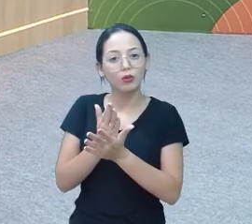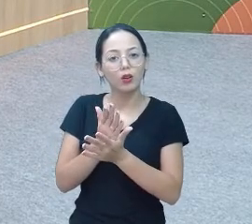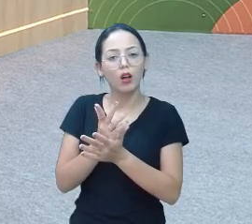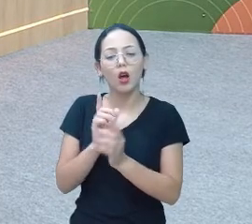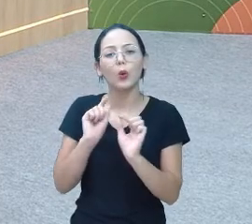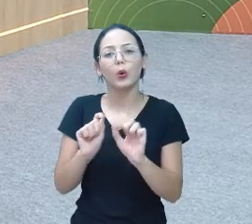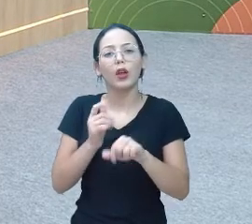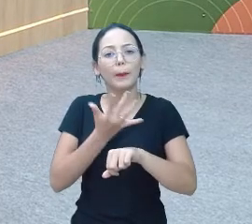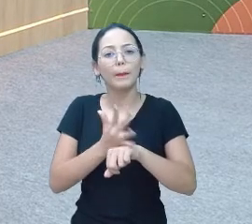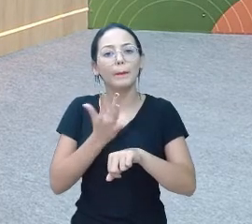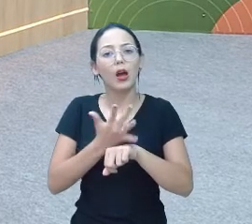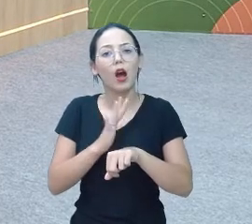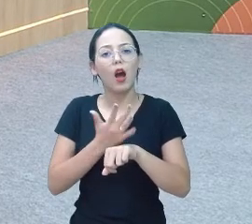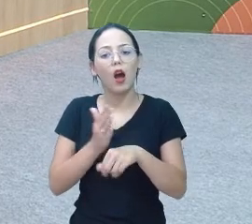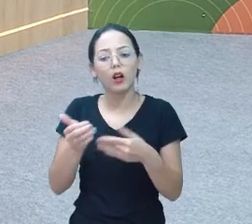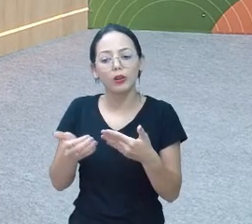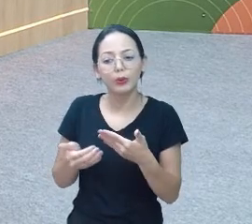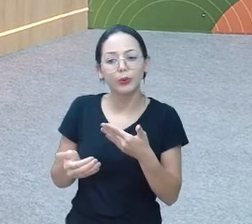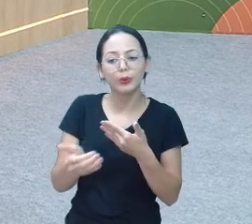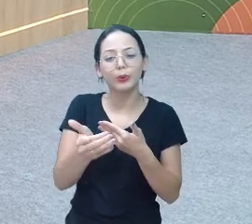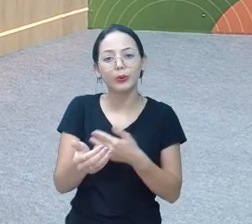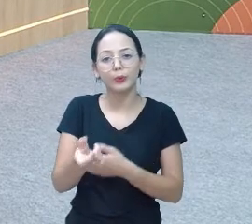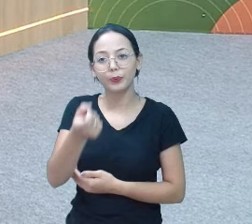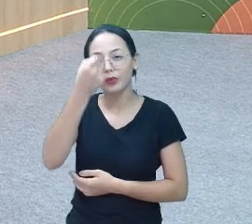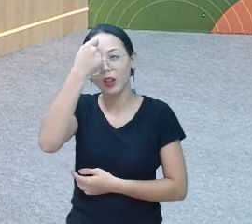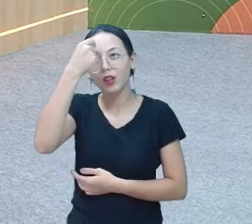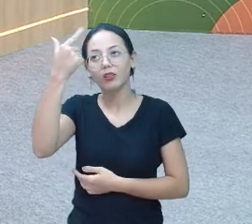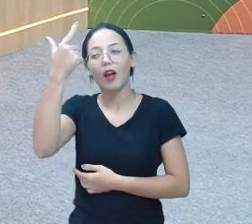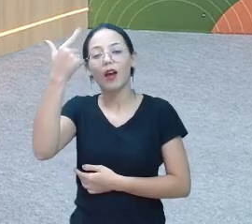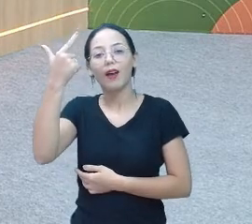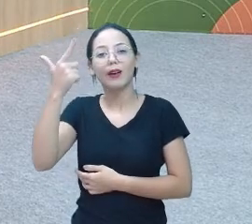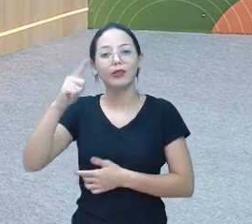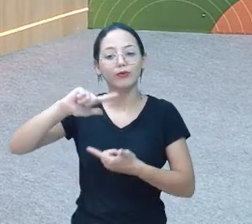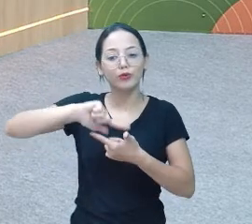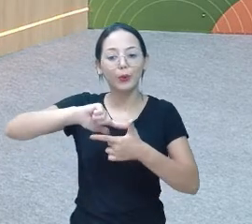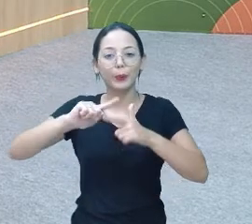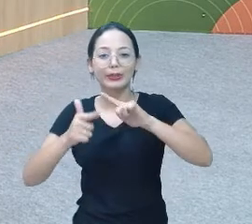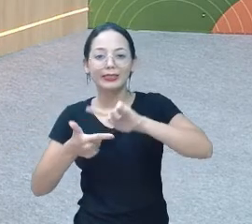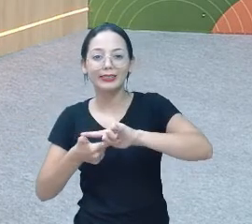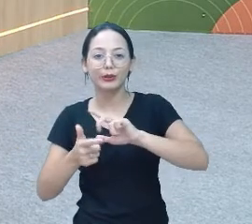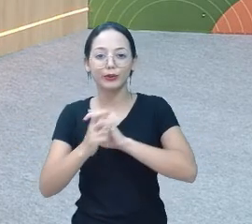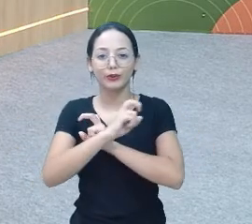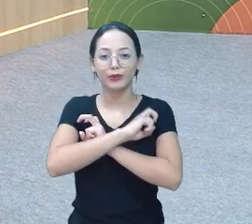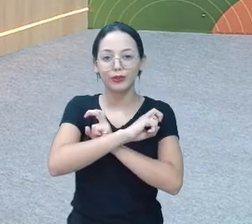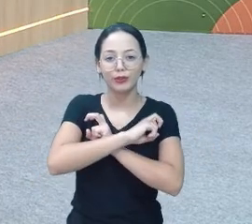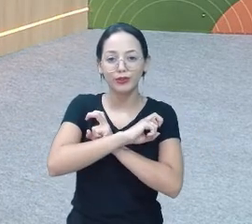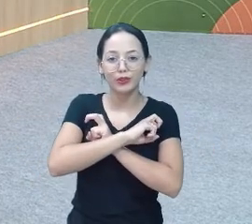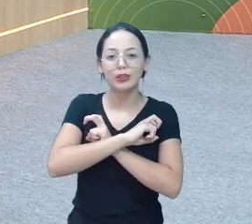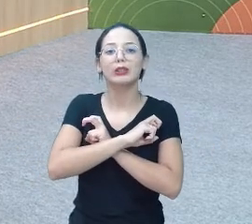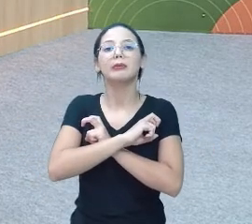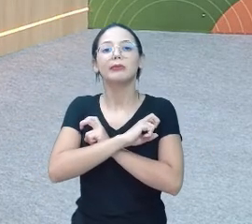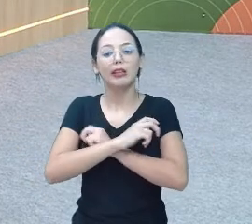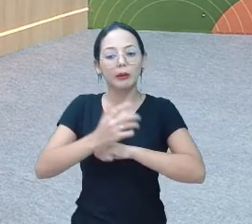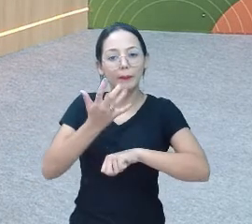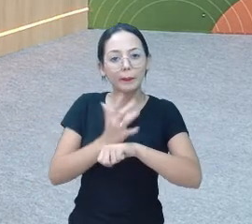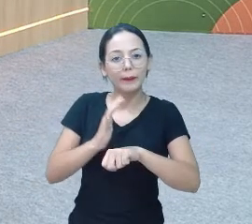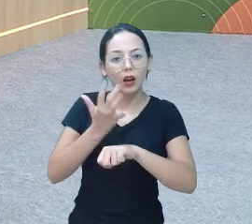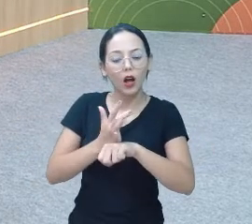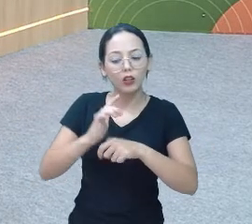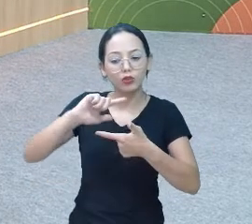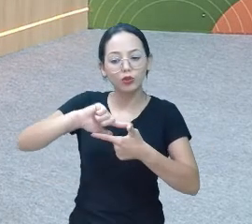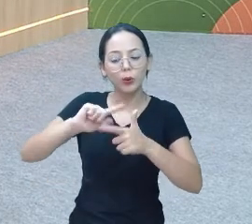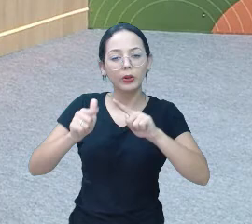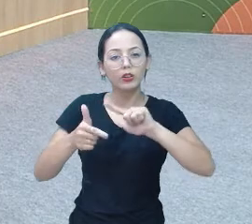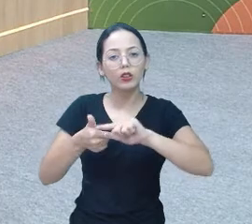da prática, ou seja, a ideia que a gente tem daquela geometria egípcia, uma geometria muito mais prática, a gente